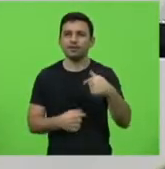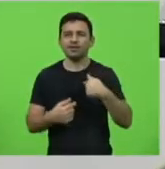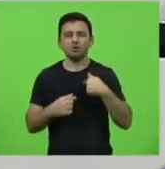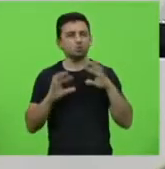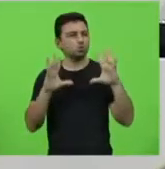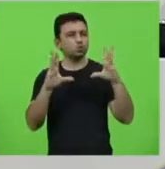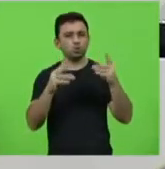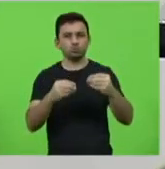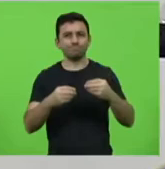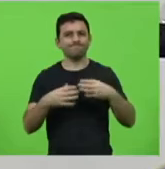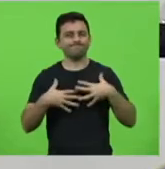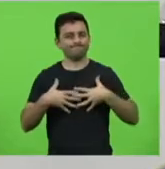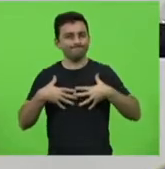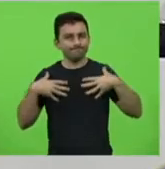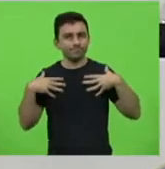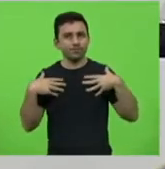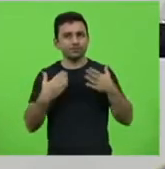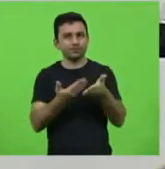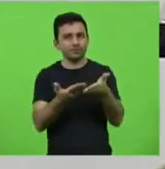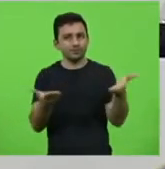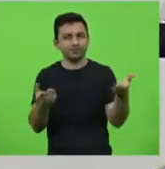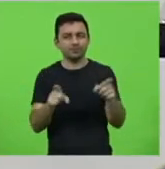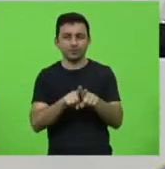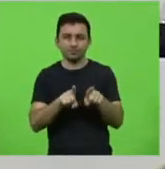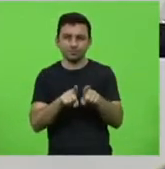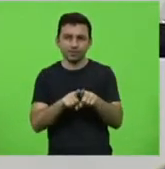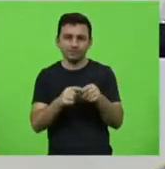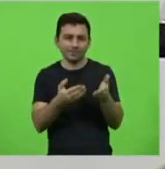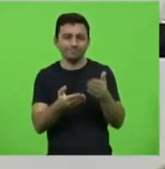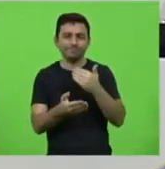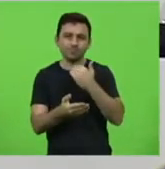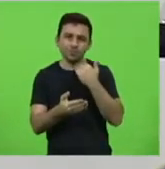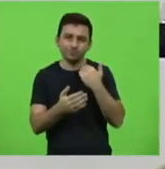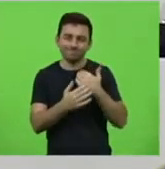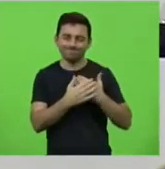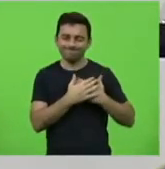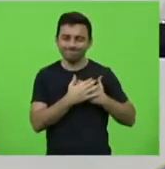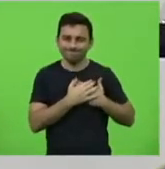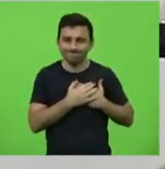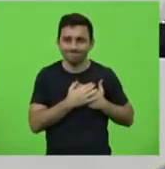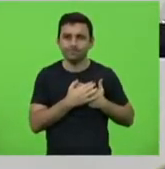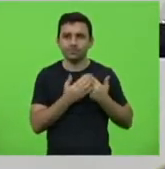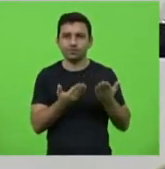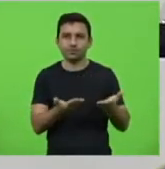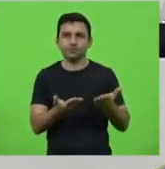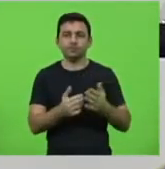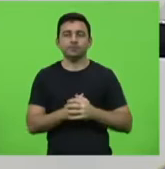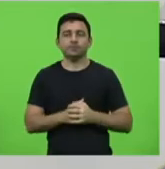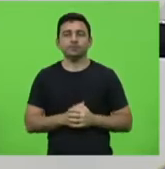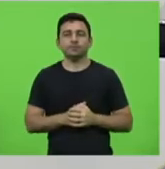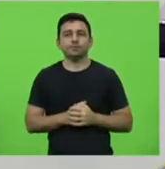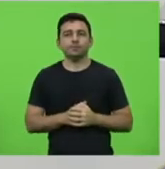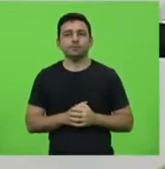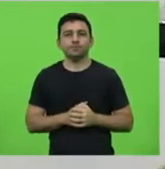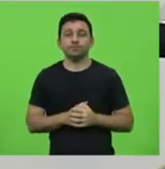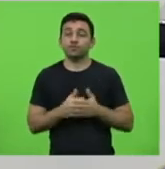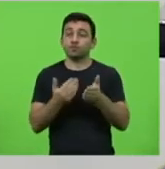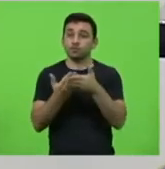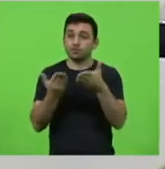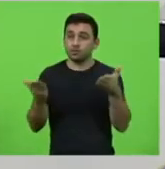sinceras homenagens e meu luto sincero em razão do falecimento do bombeiro de Schroeder. Senhores